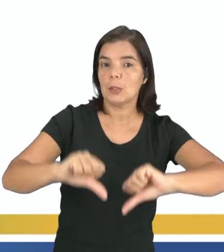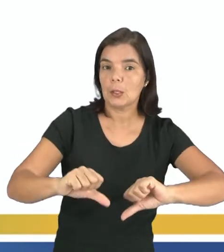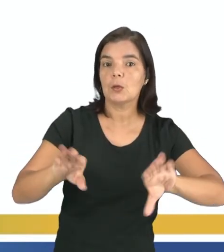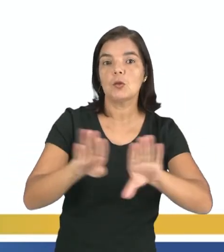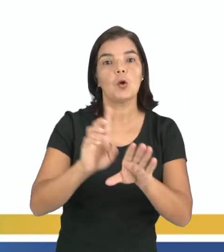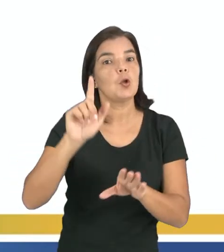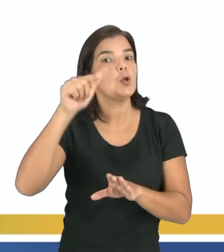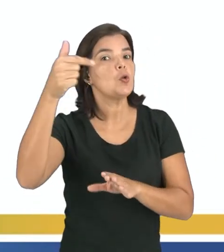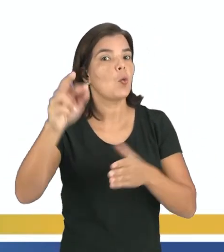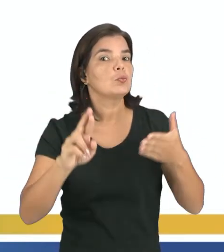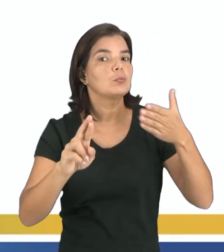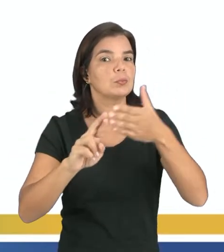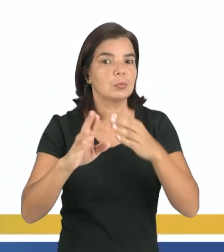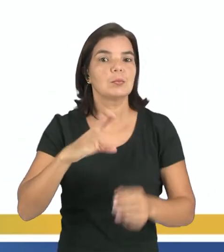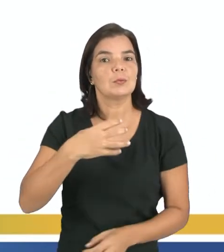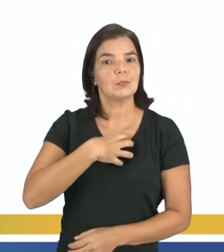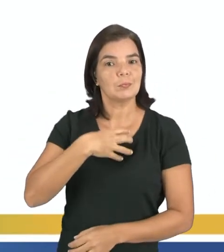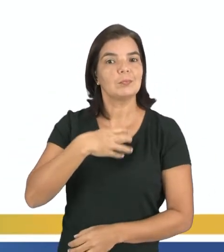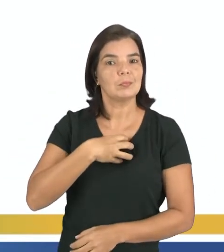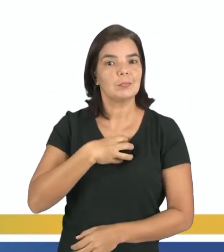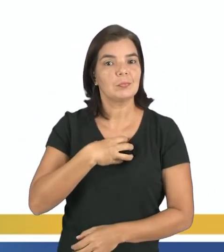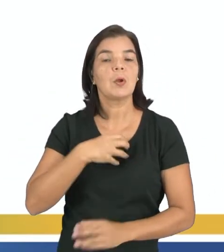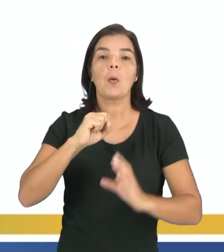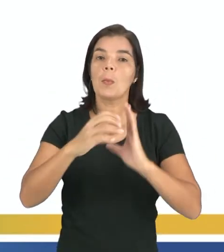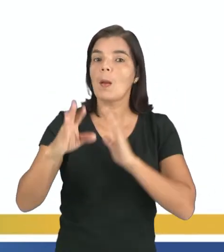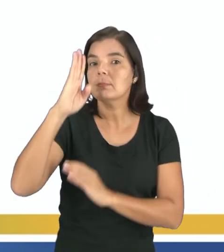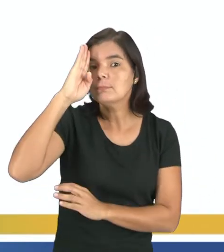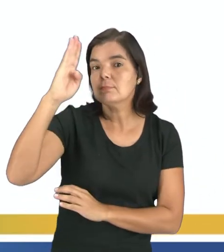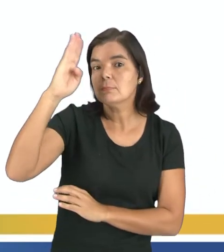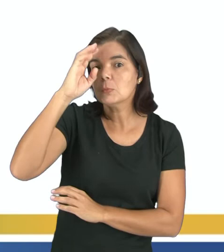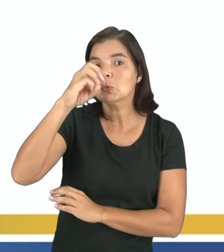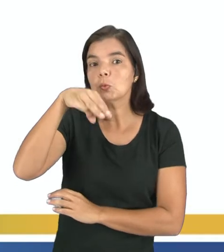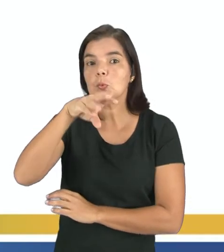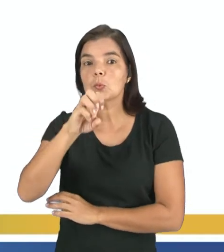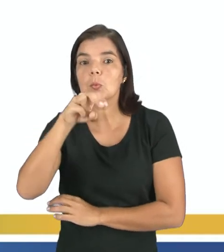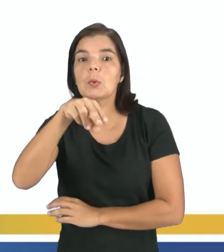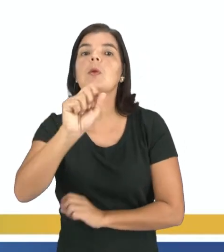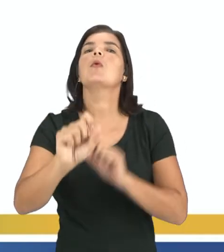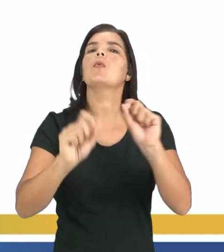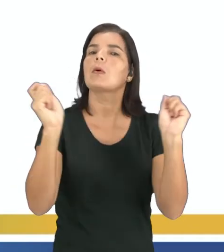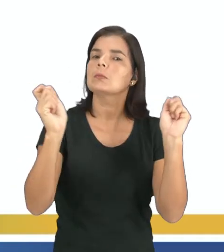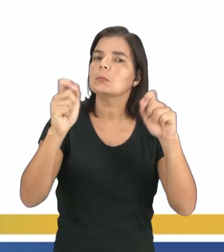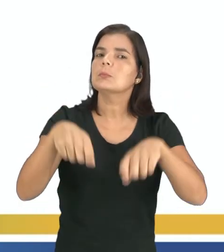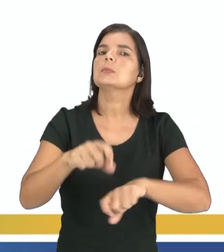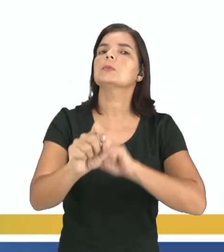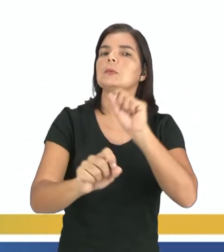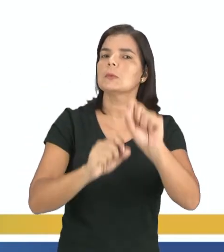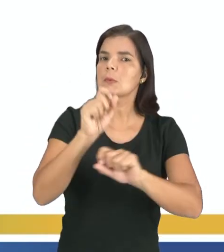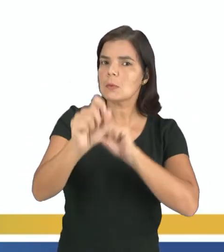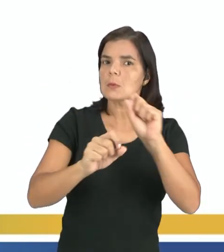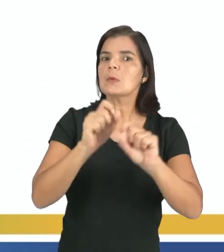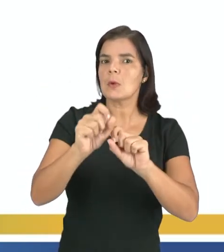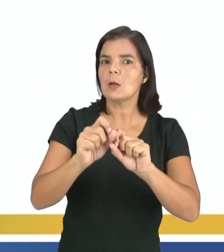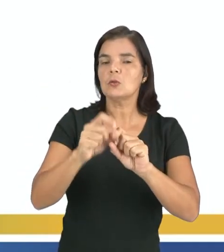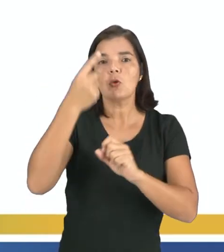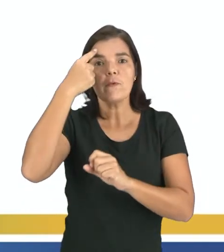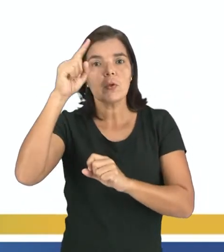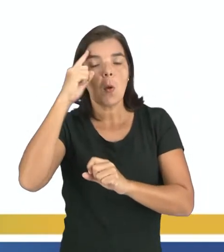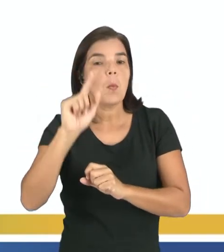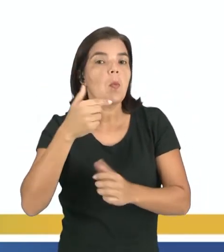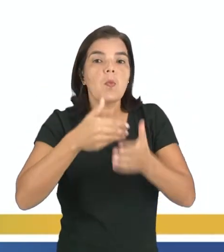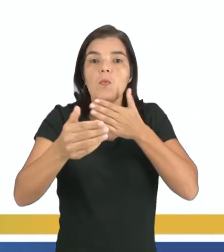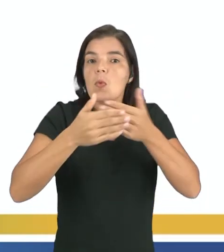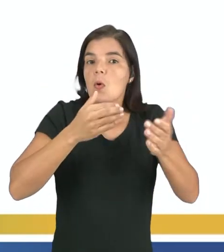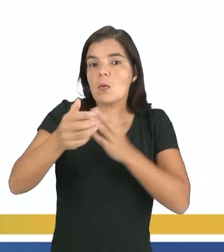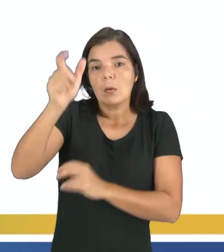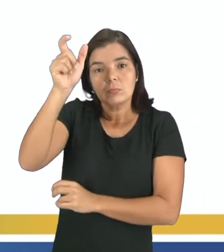tipos de intervenções e reações. A característica principal do meme é justamente a possibilidade de ser recriado por qualquer